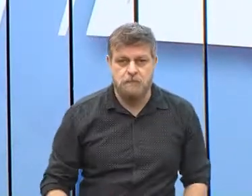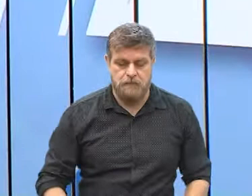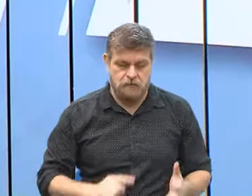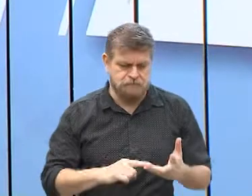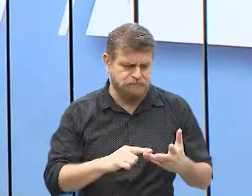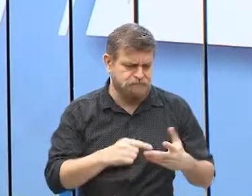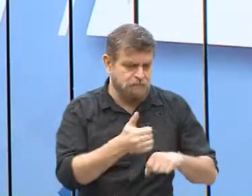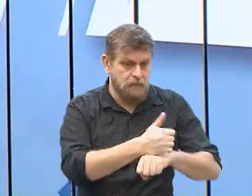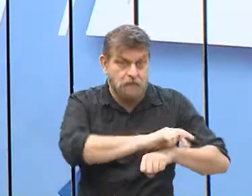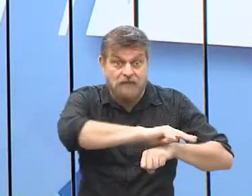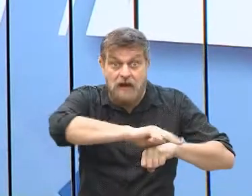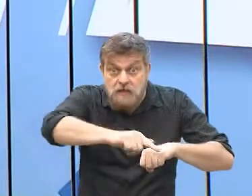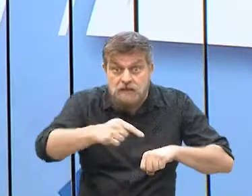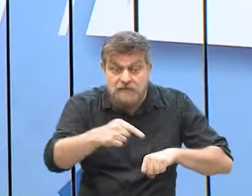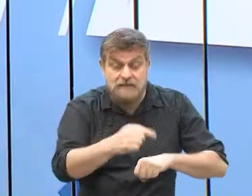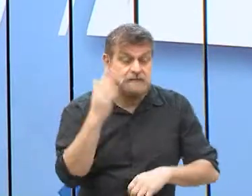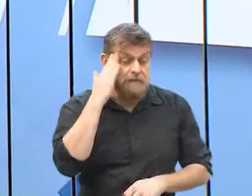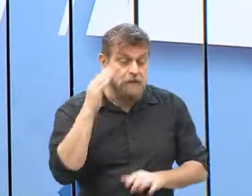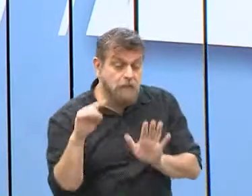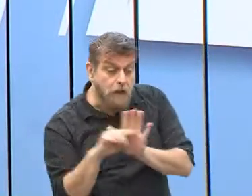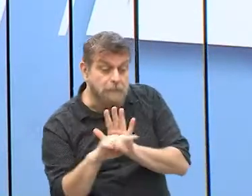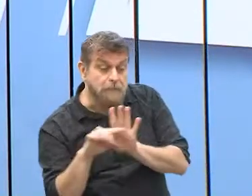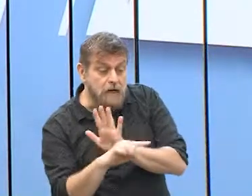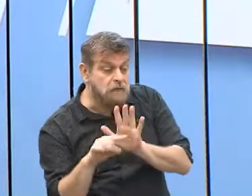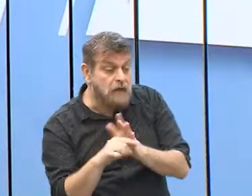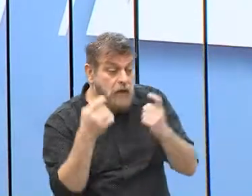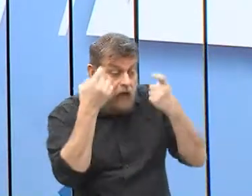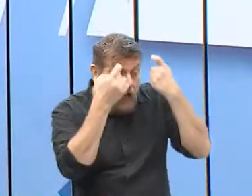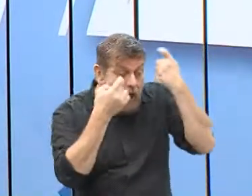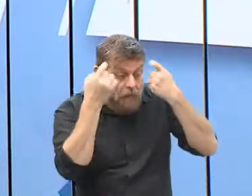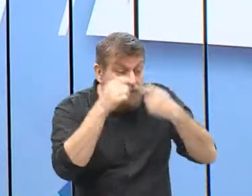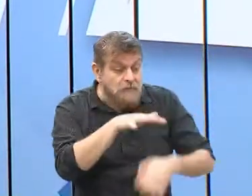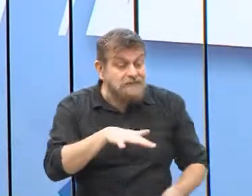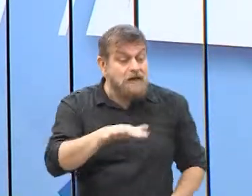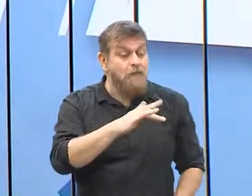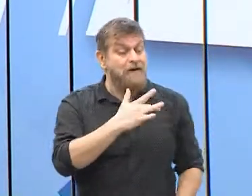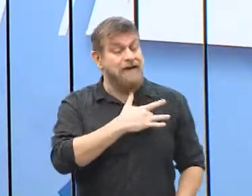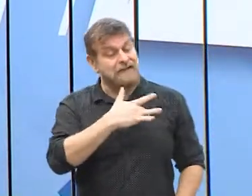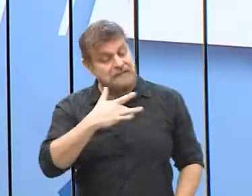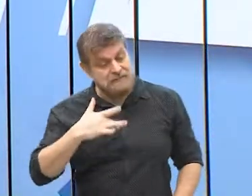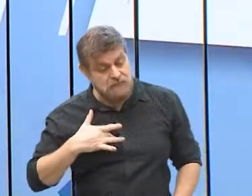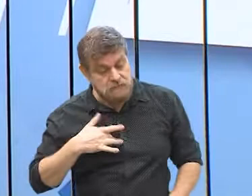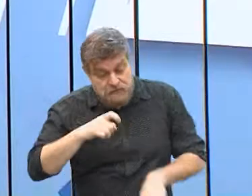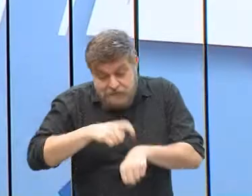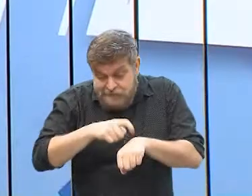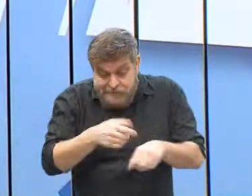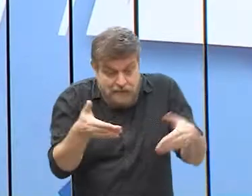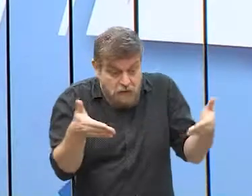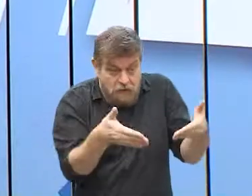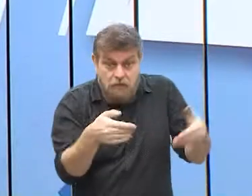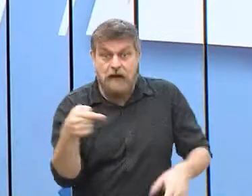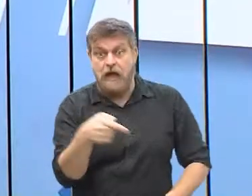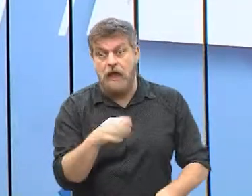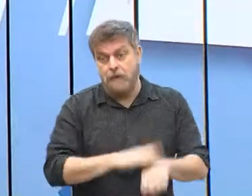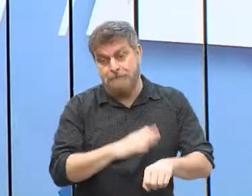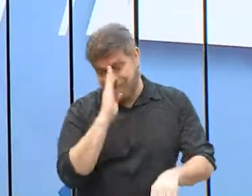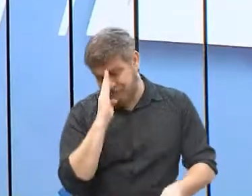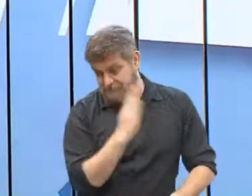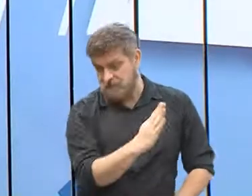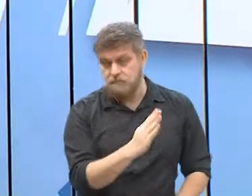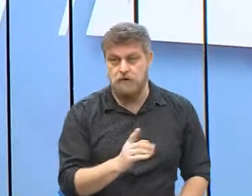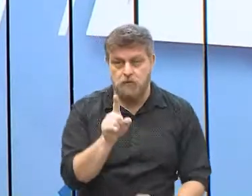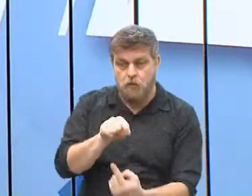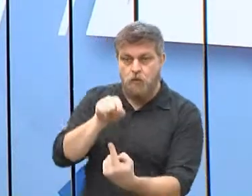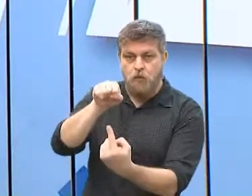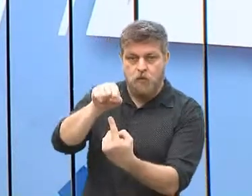sanitaristas, quais são as preocupações que a saúde coloca nesse momento. Porque o objetivo é retomar